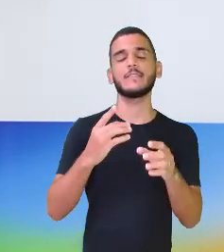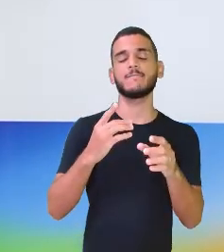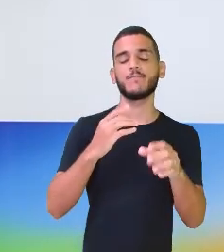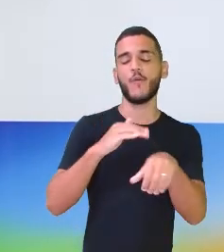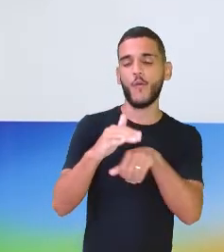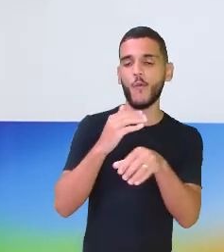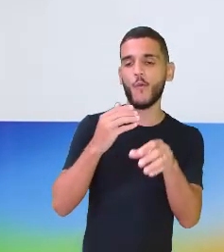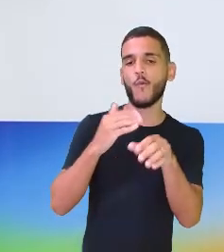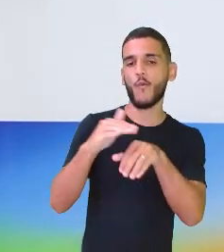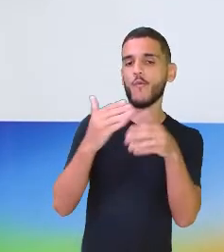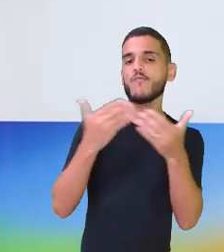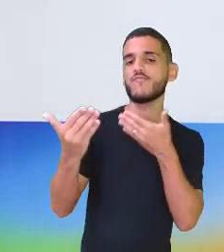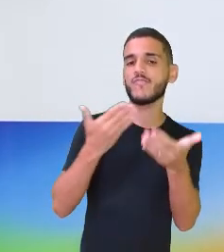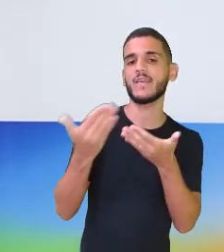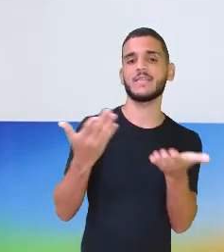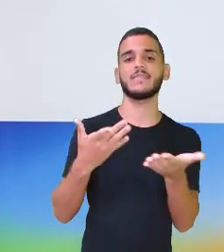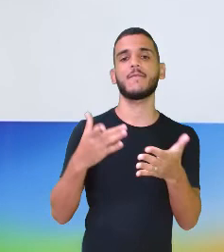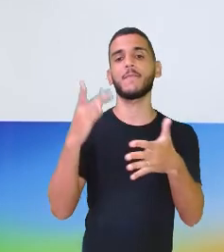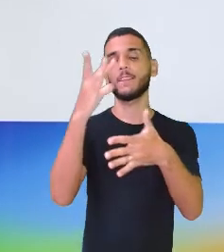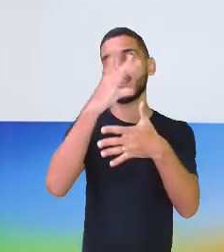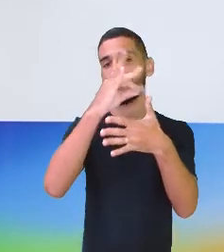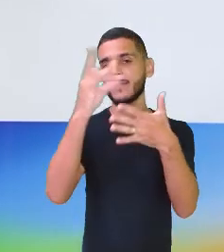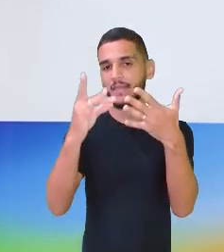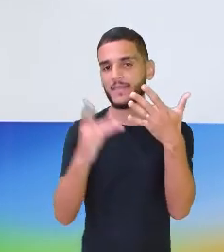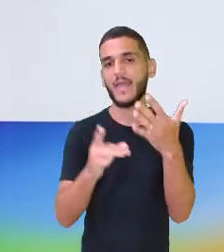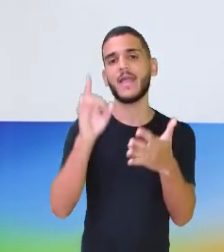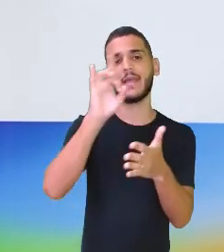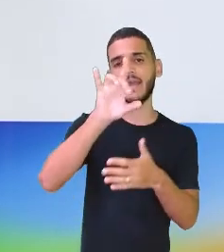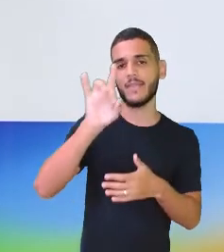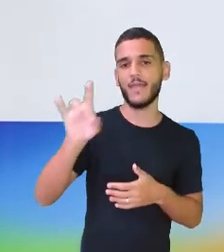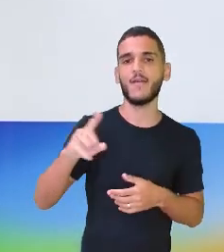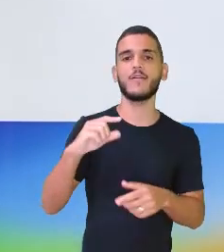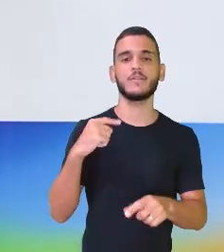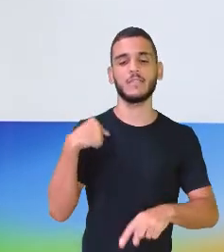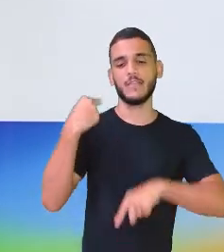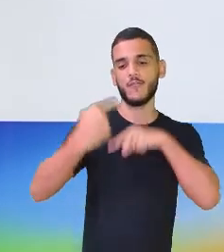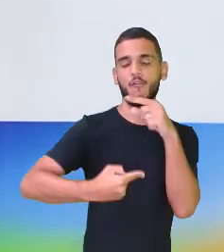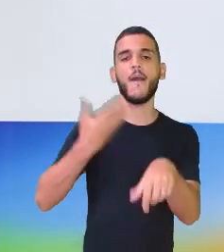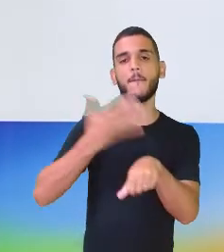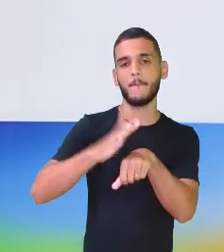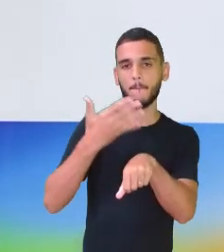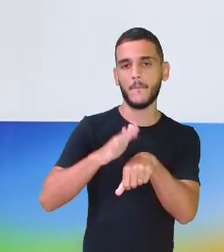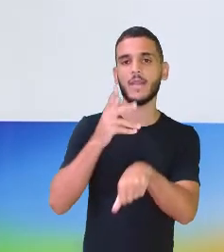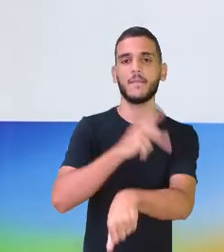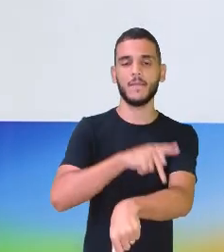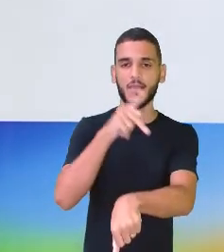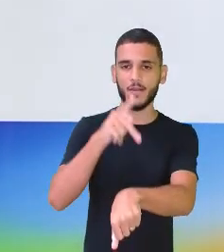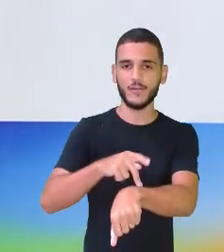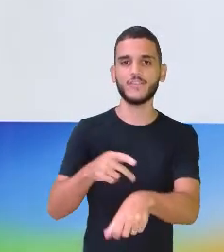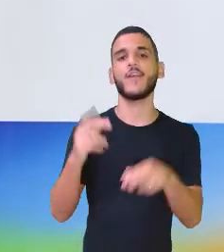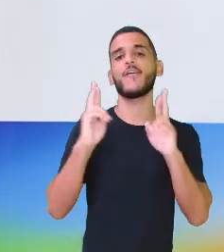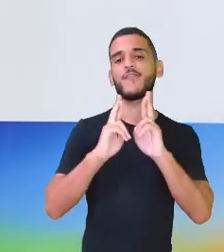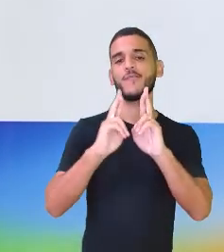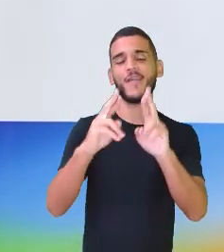esses elementos que foram pontuados em ações, né, que vocês transformem em práticas pedagógicas.